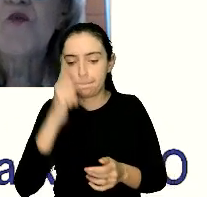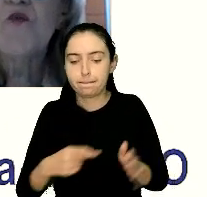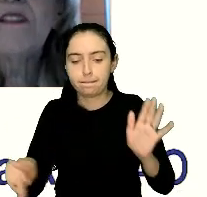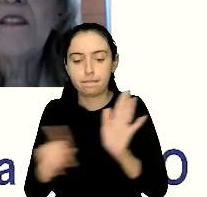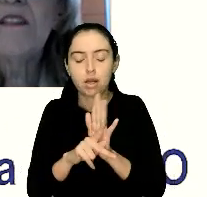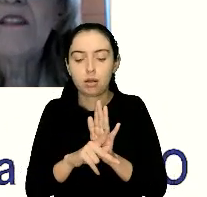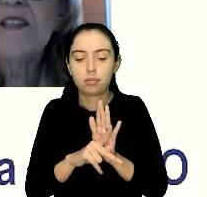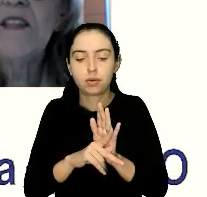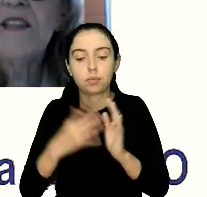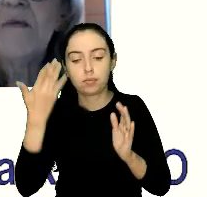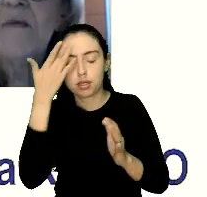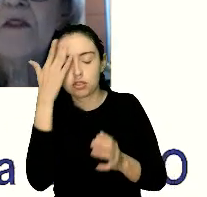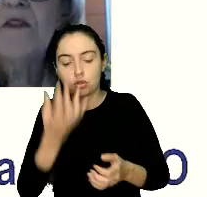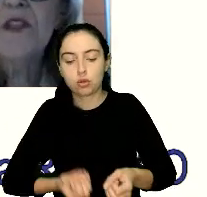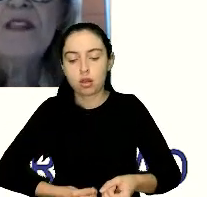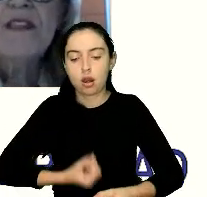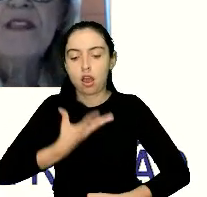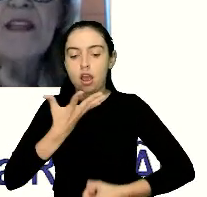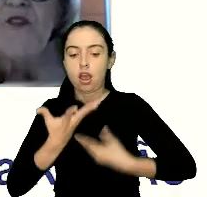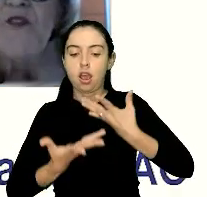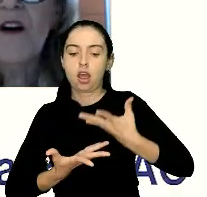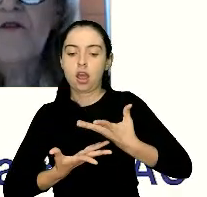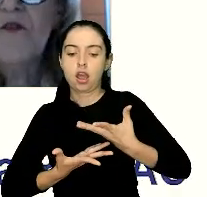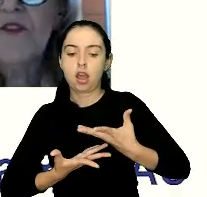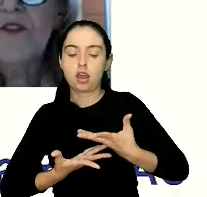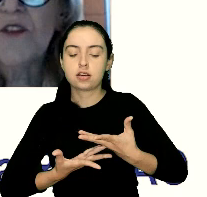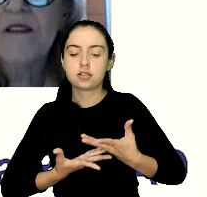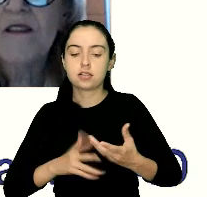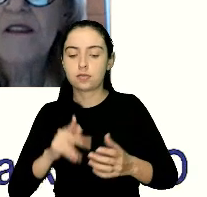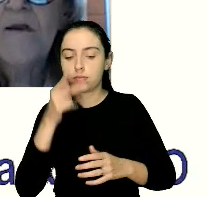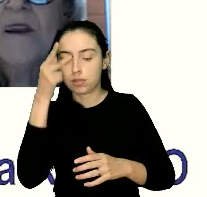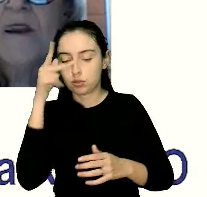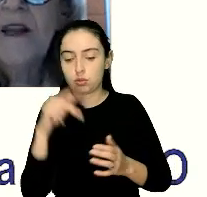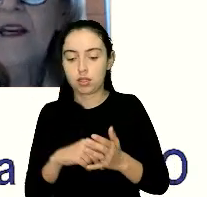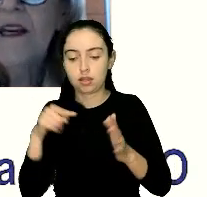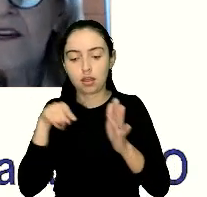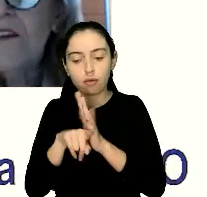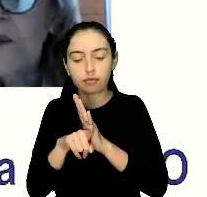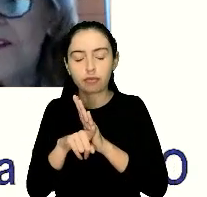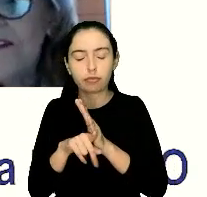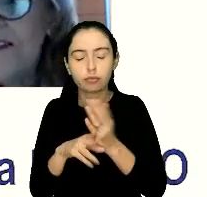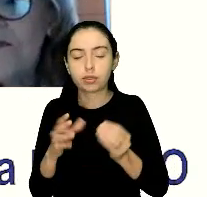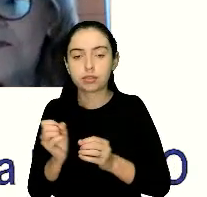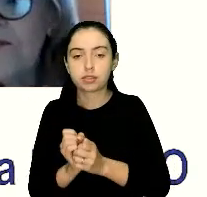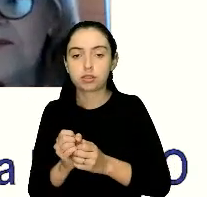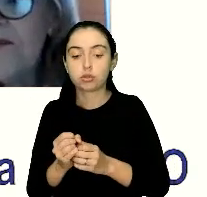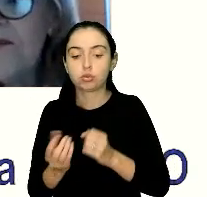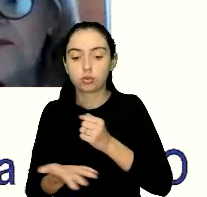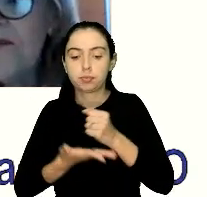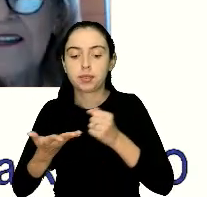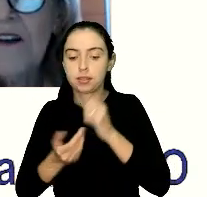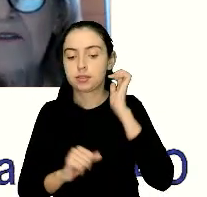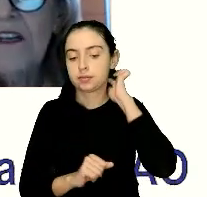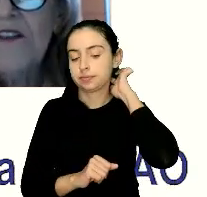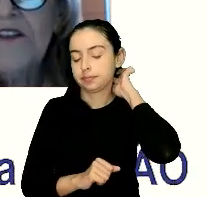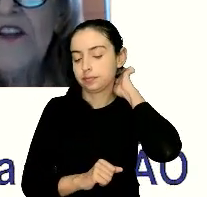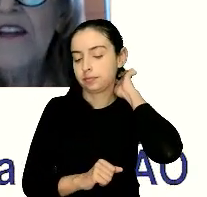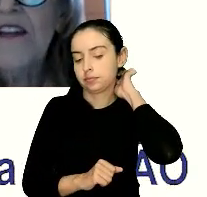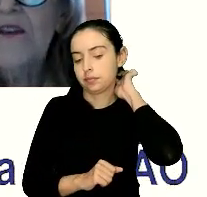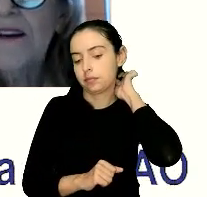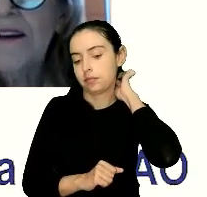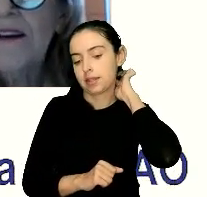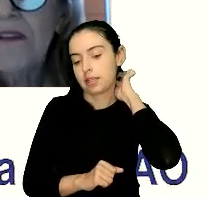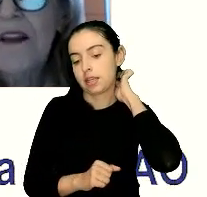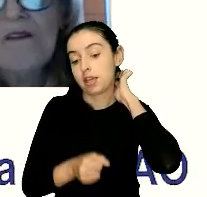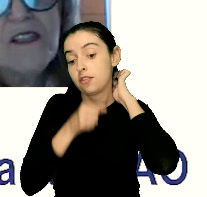descobrir a poesia, né? E se a pessoa tem acesso a fontes, né? E aí eu acrescento uma coisa que é a velhice